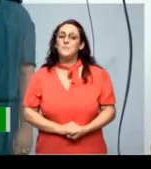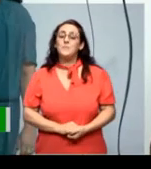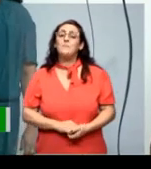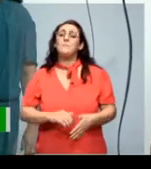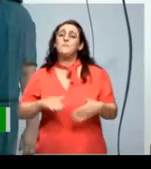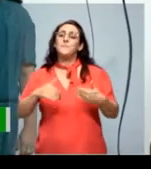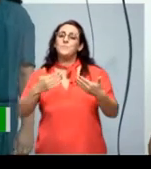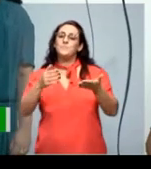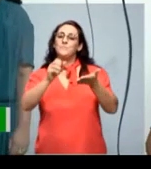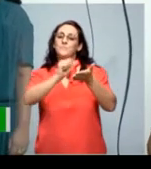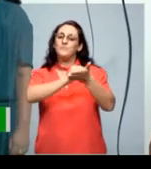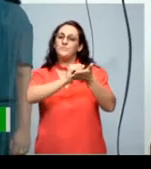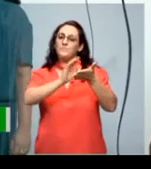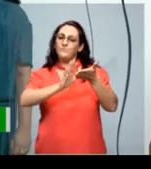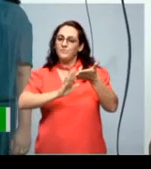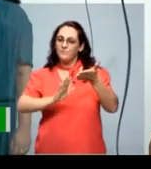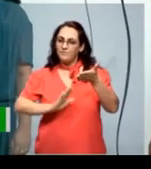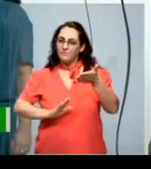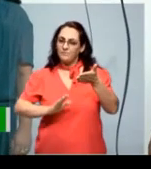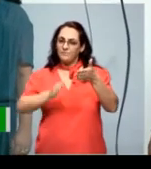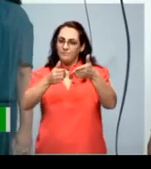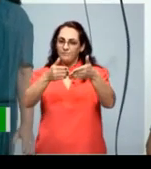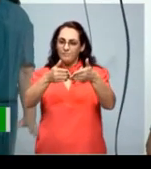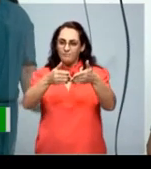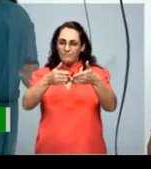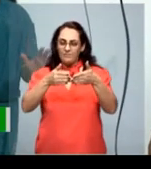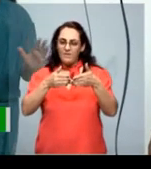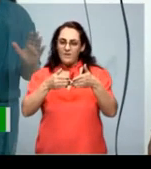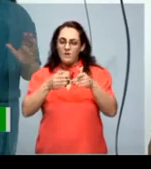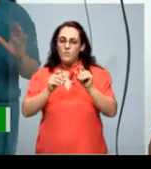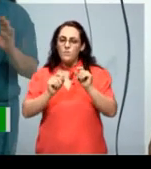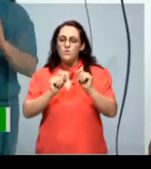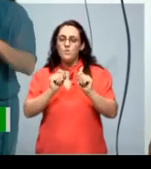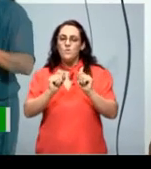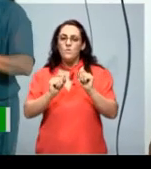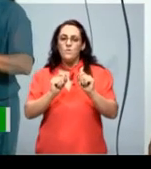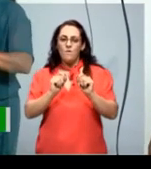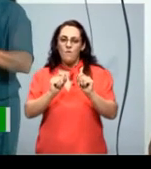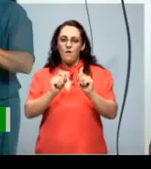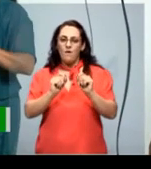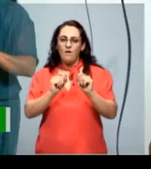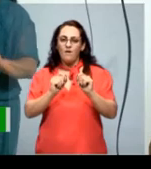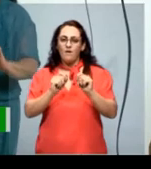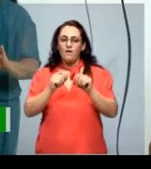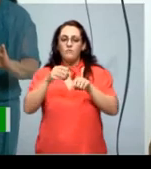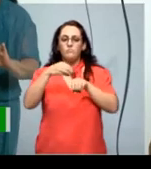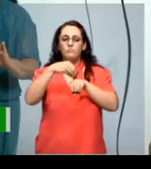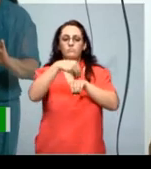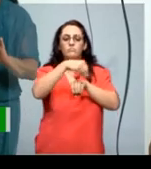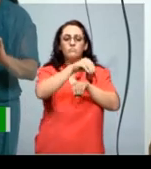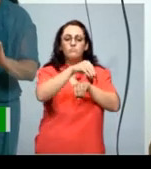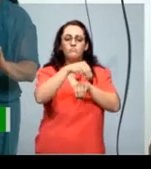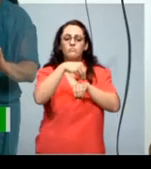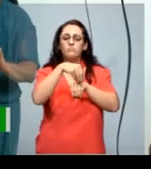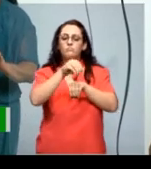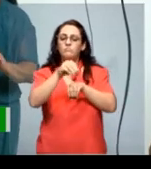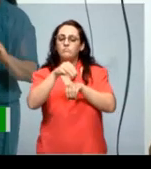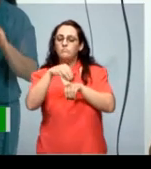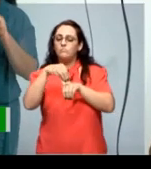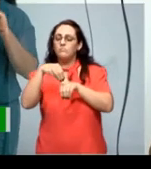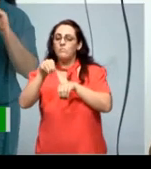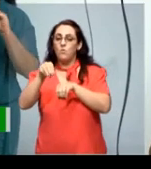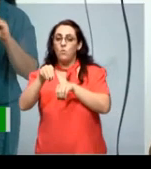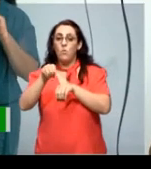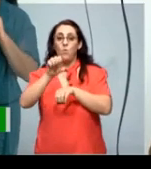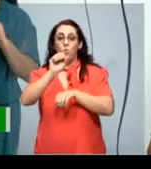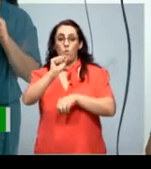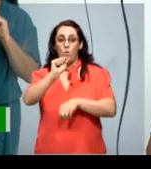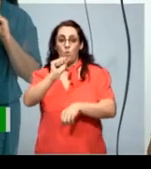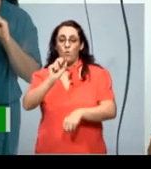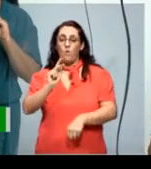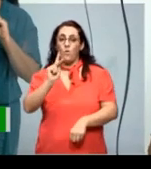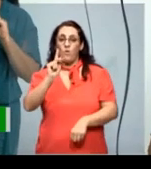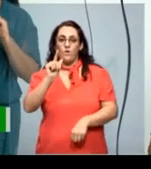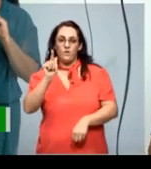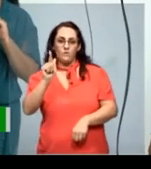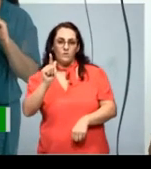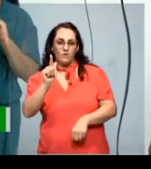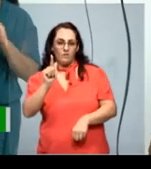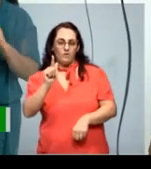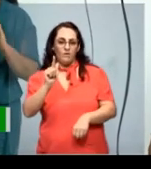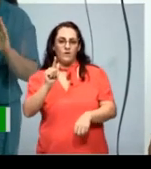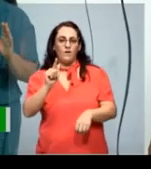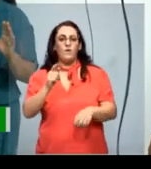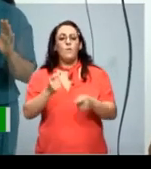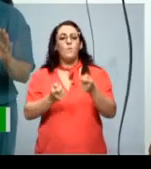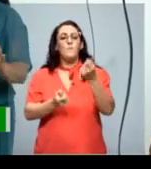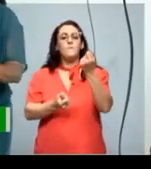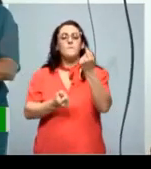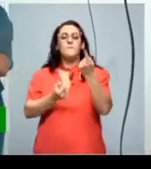exercício pede para distribuir 8 quilos de pipoca que o Francisco